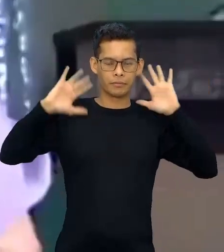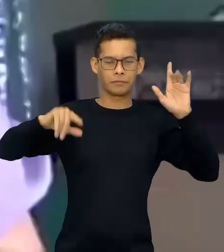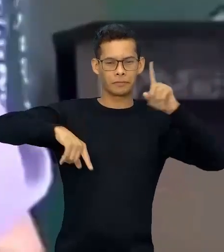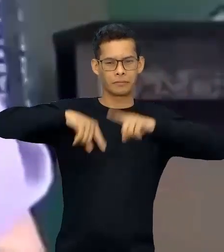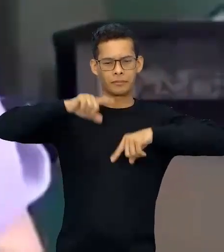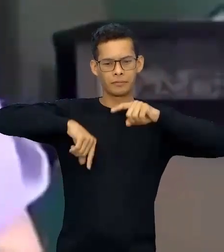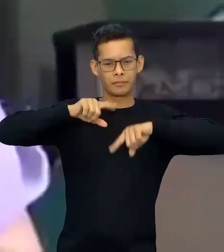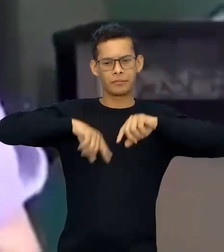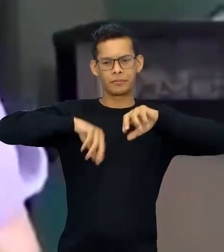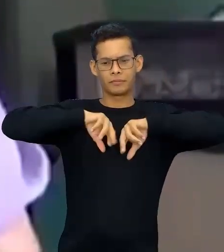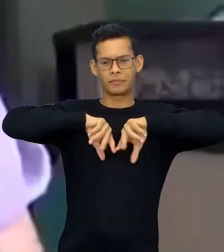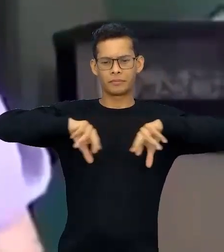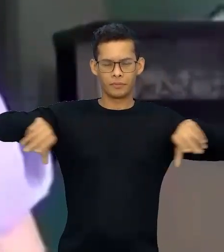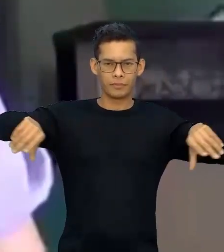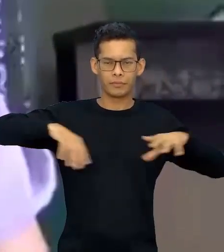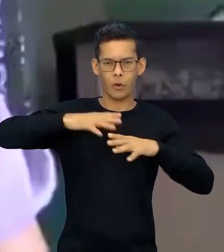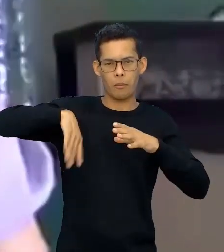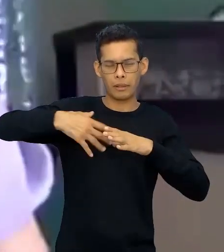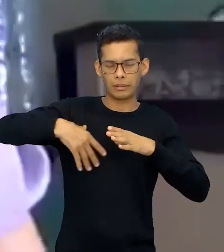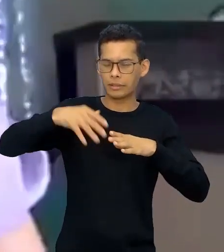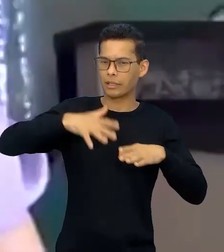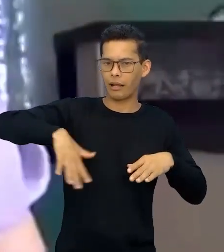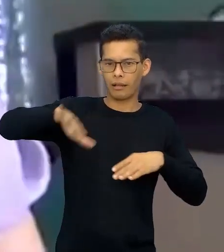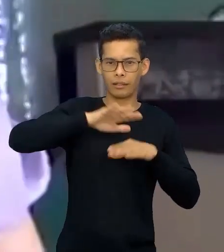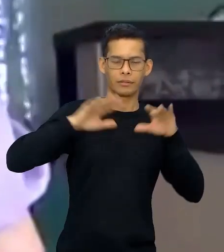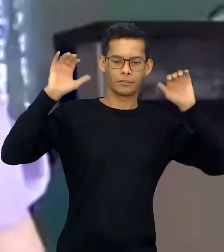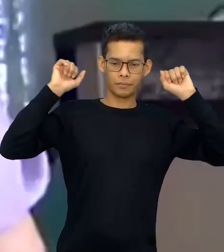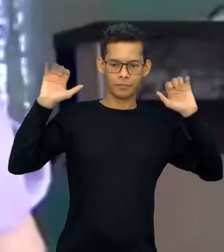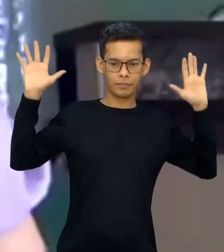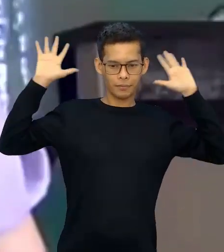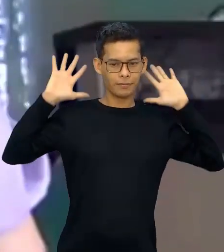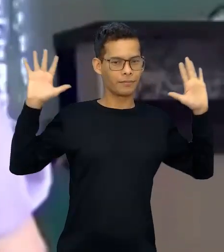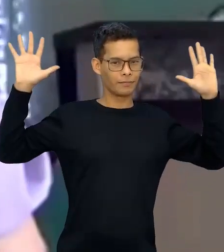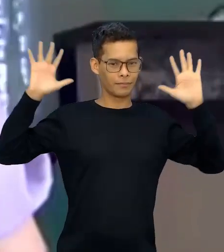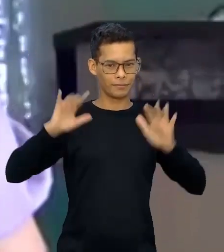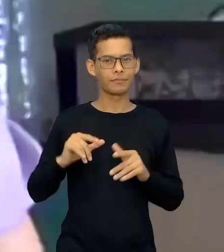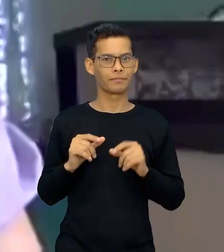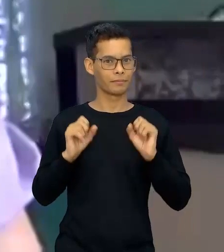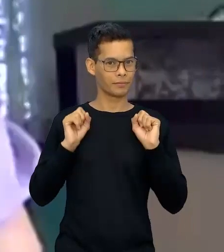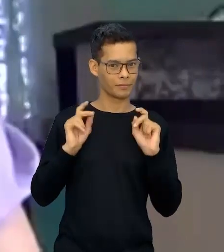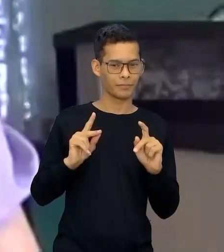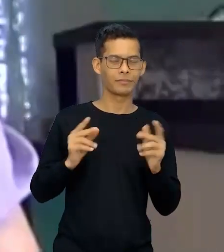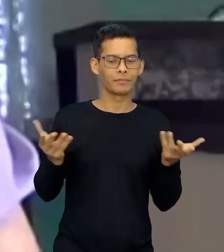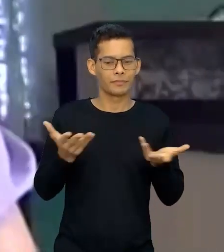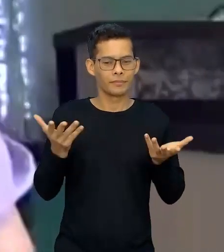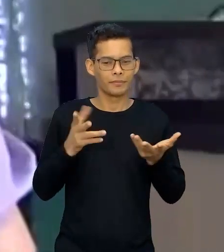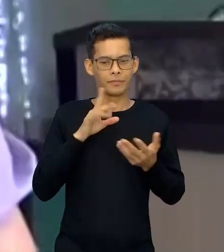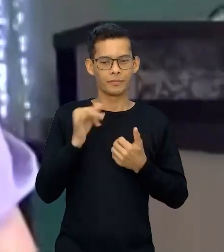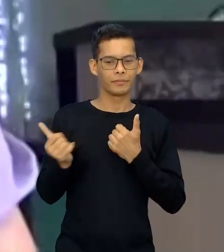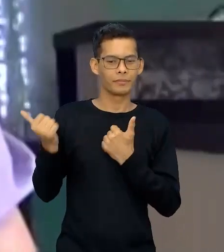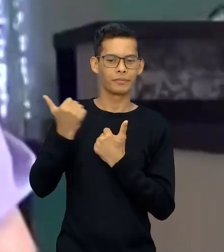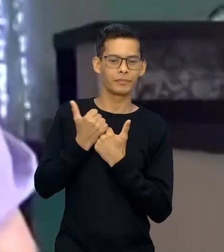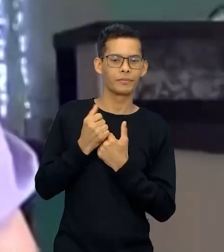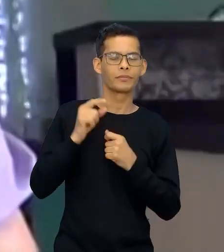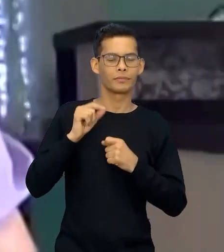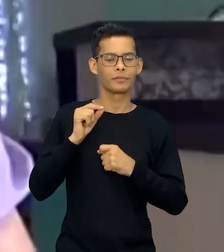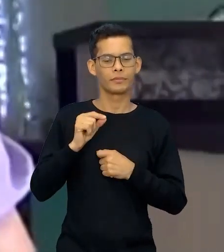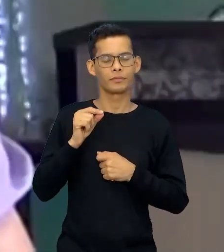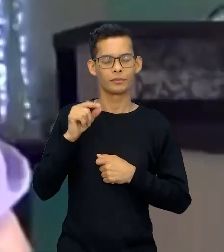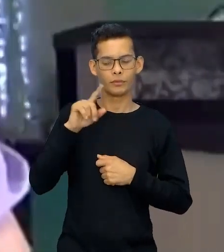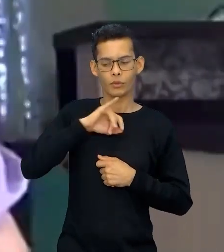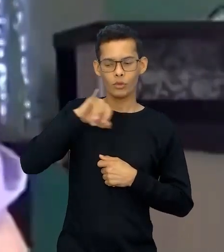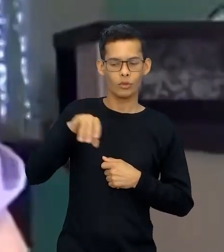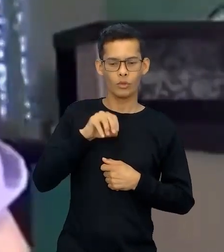atrás de mim, uma sala inteira atrás de mim, porque mudei de lugar. E agora vou passar a palavra para